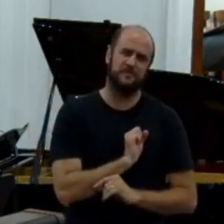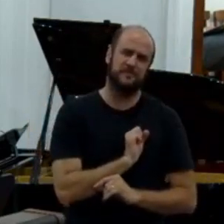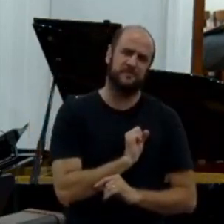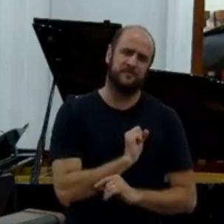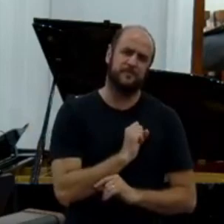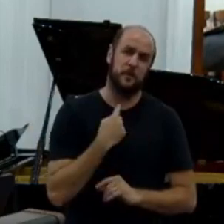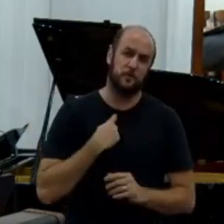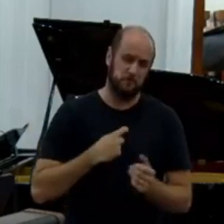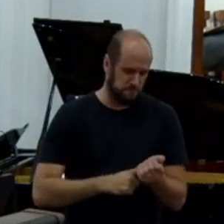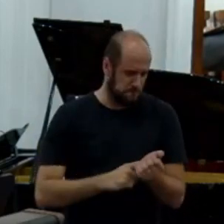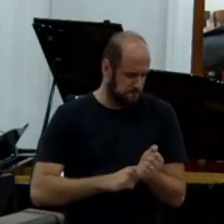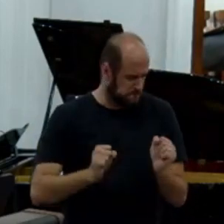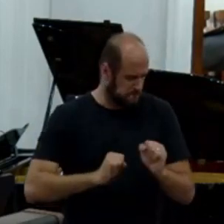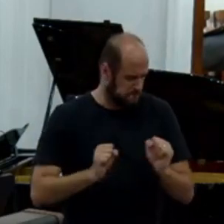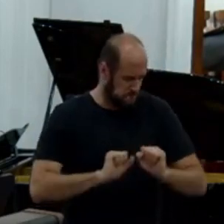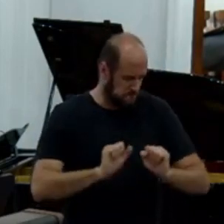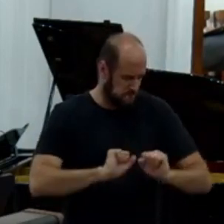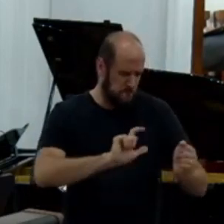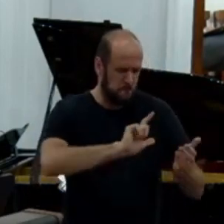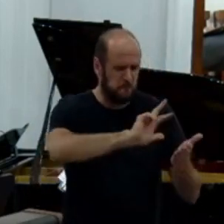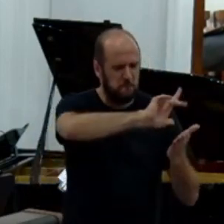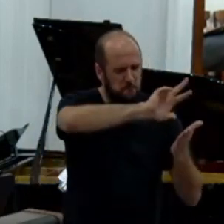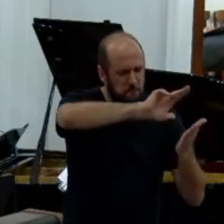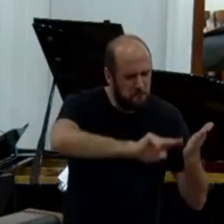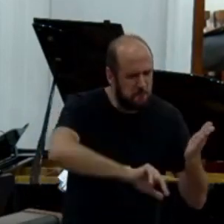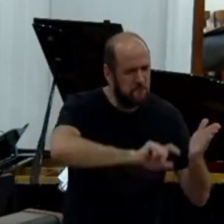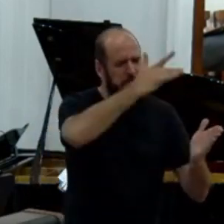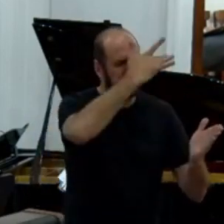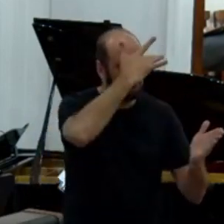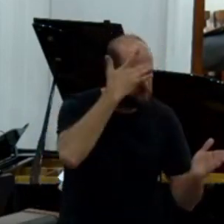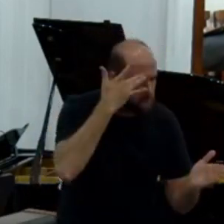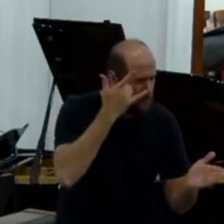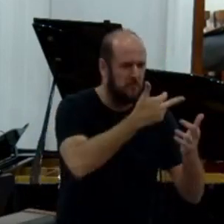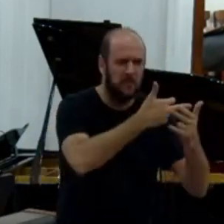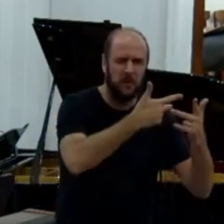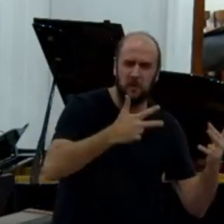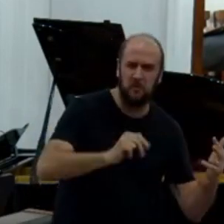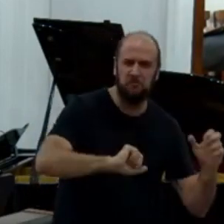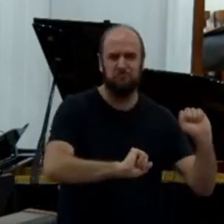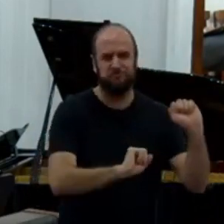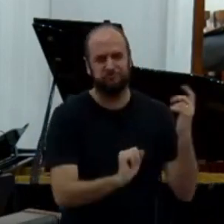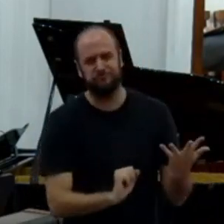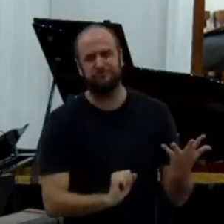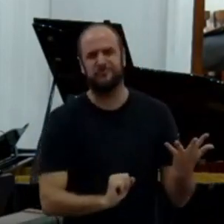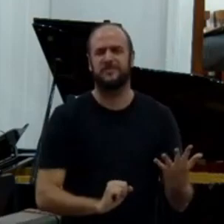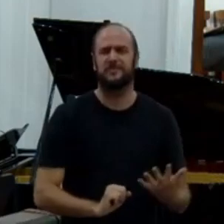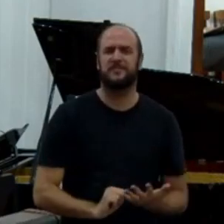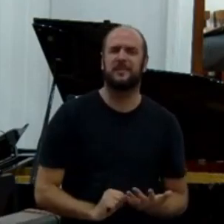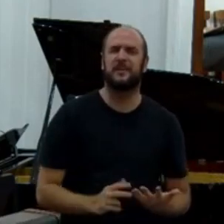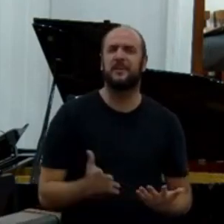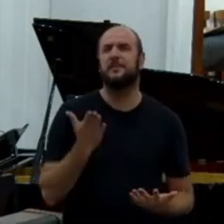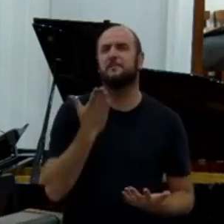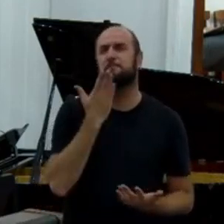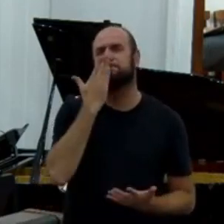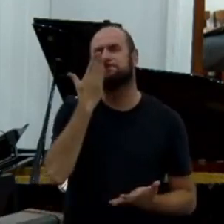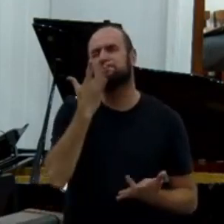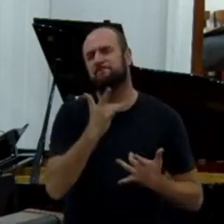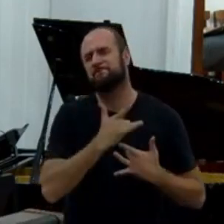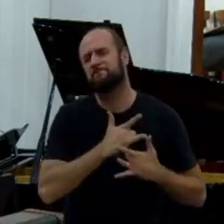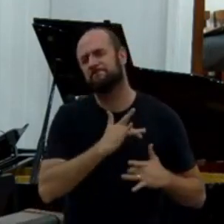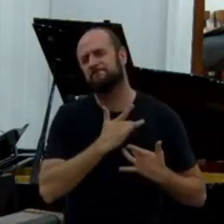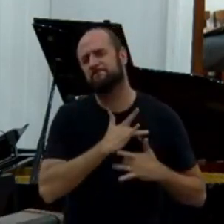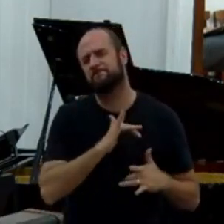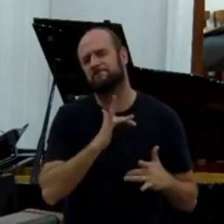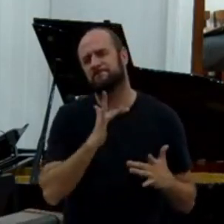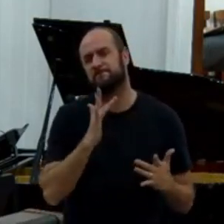Eu tenho me irritado com tantas coisas, com pessoas, com coisas, com situações. Tenha misericórdia de mim. A